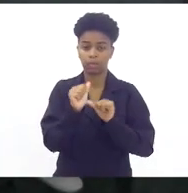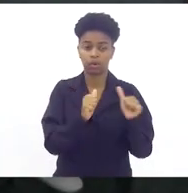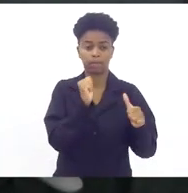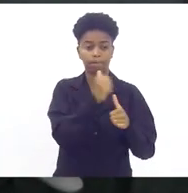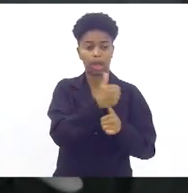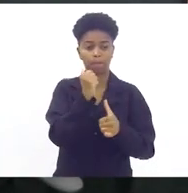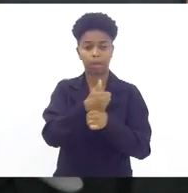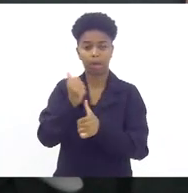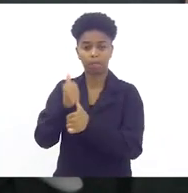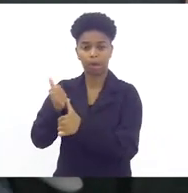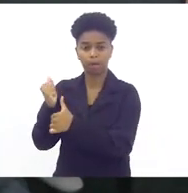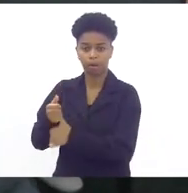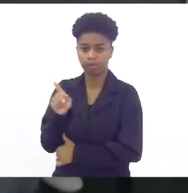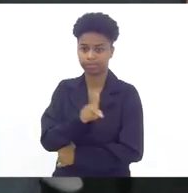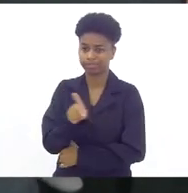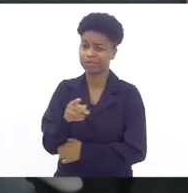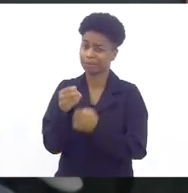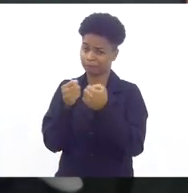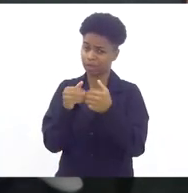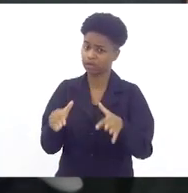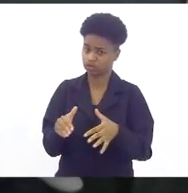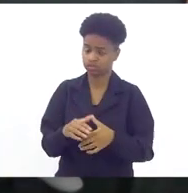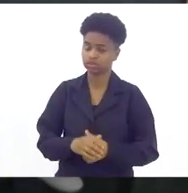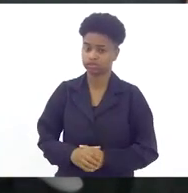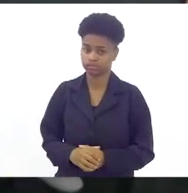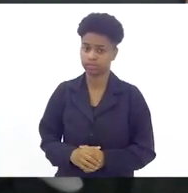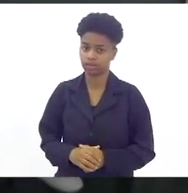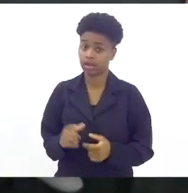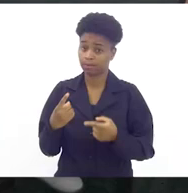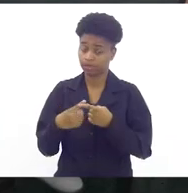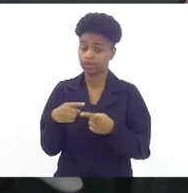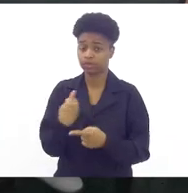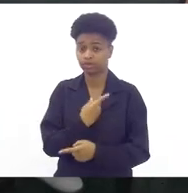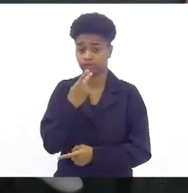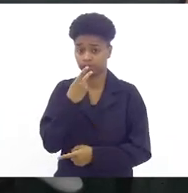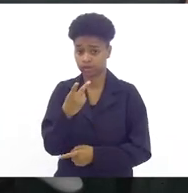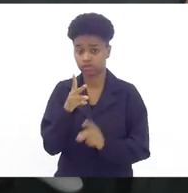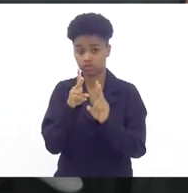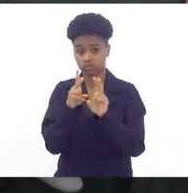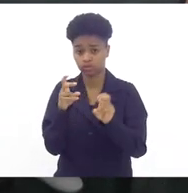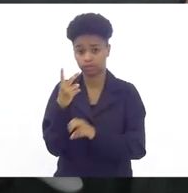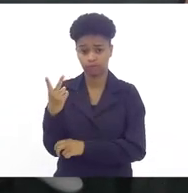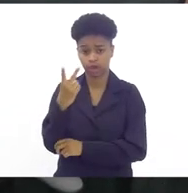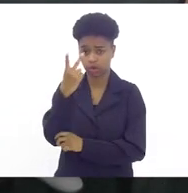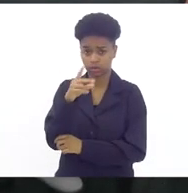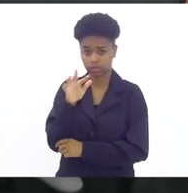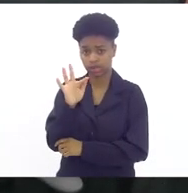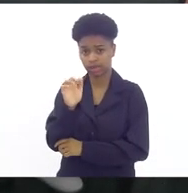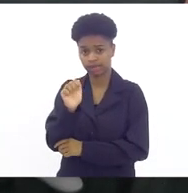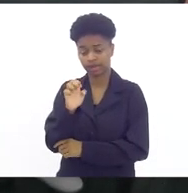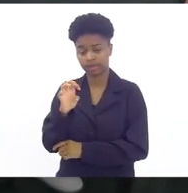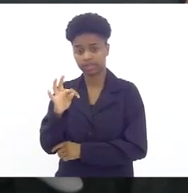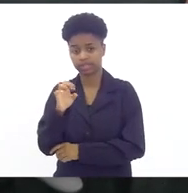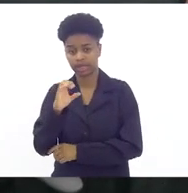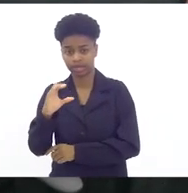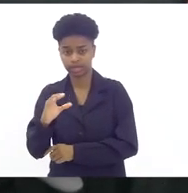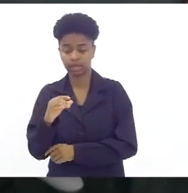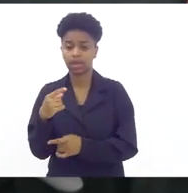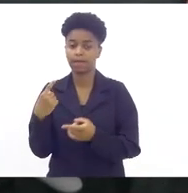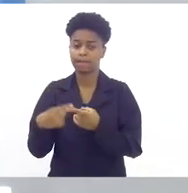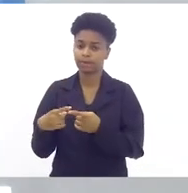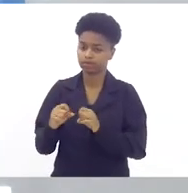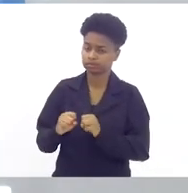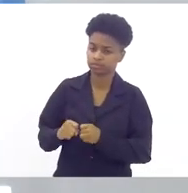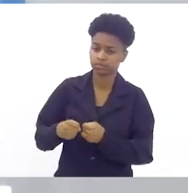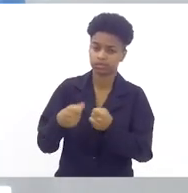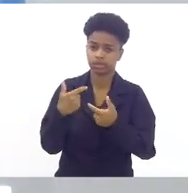o quanto isso é prejudicial né a gente tá falando de valorizar uma rede Faetec com Ampla capilaridade pelo Estado quando